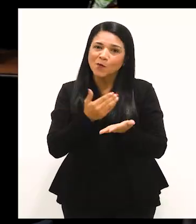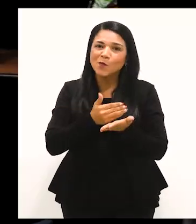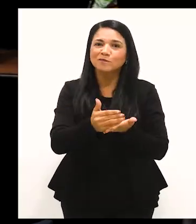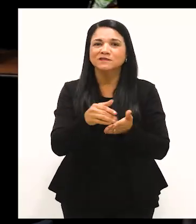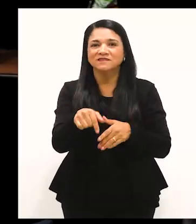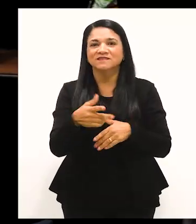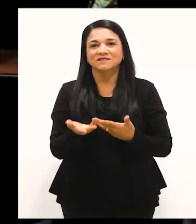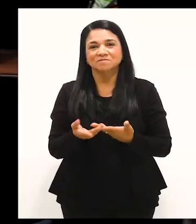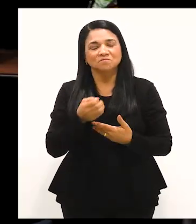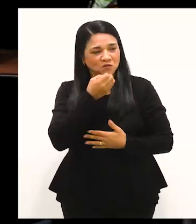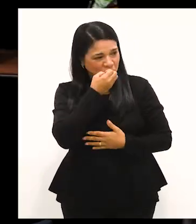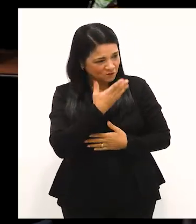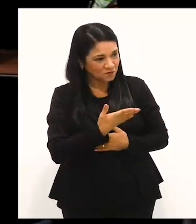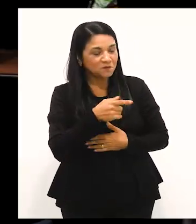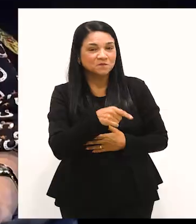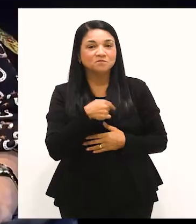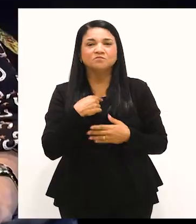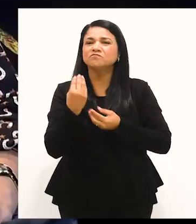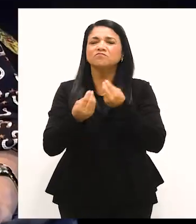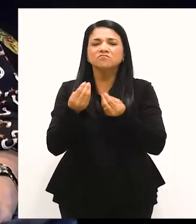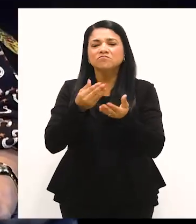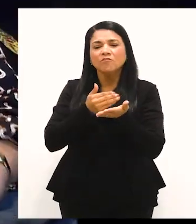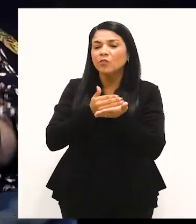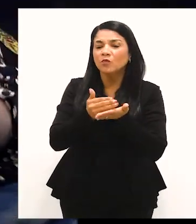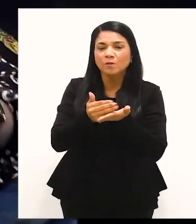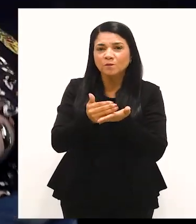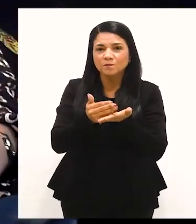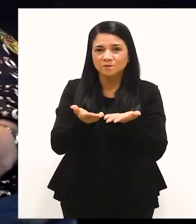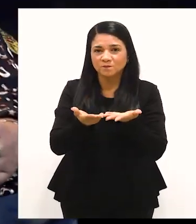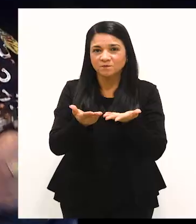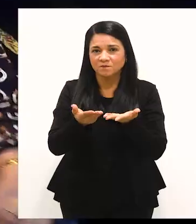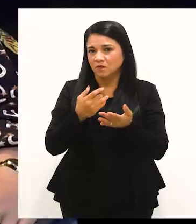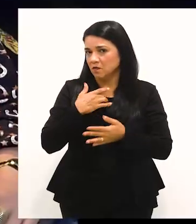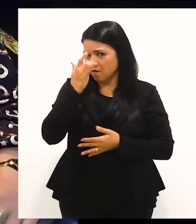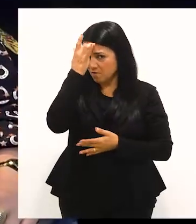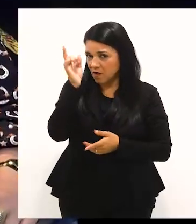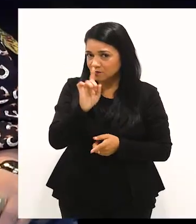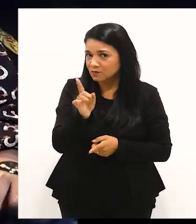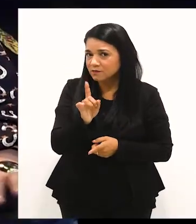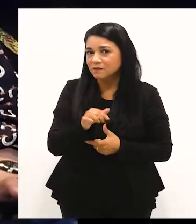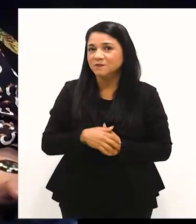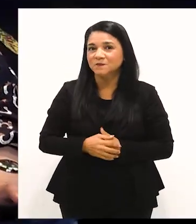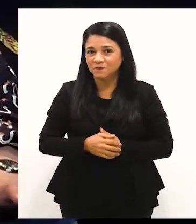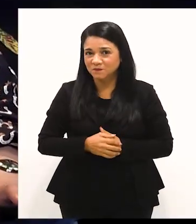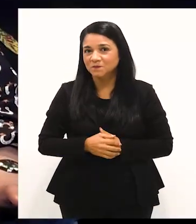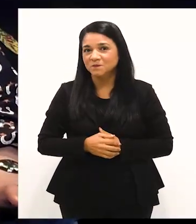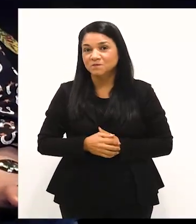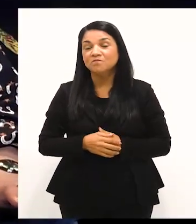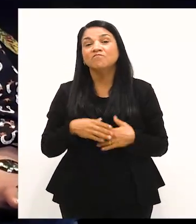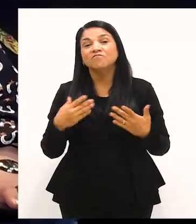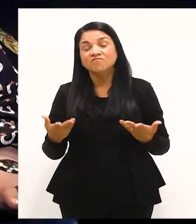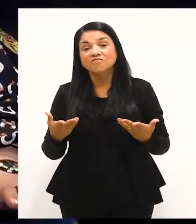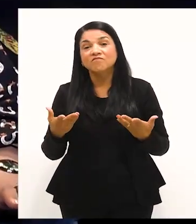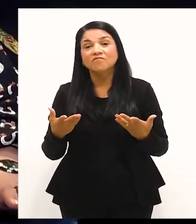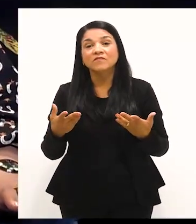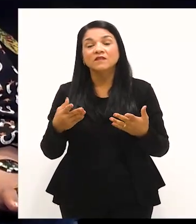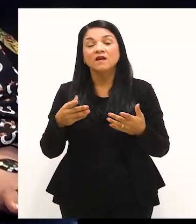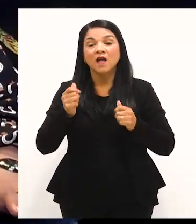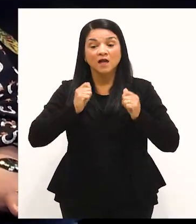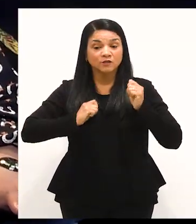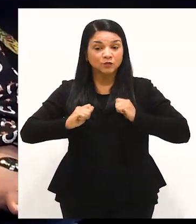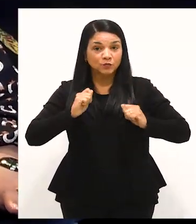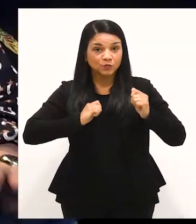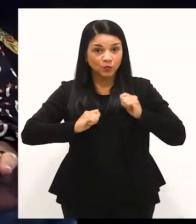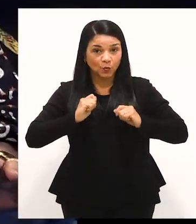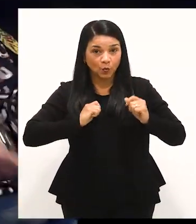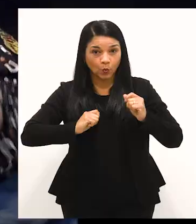partida. Muito bom. E aí, como é que foi esse começo? Porque não era fácil. Até então, você